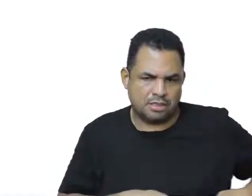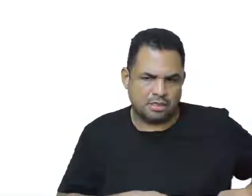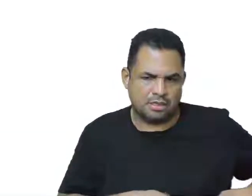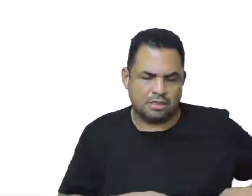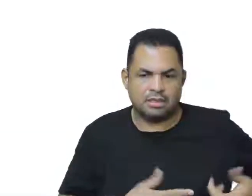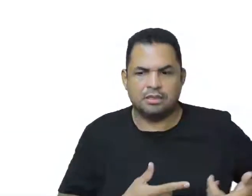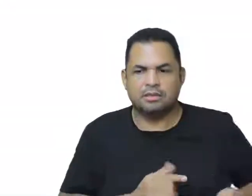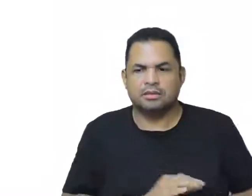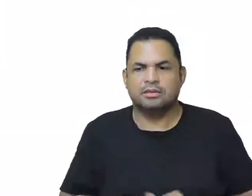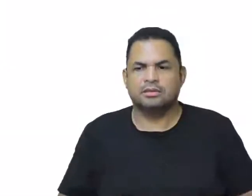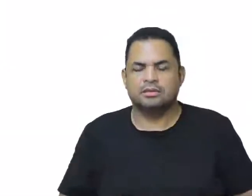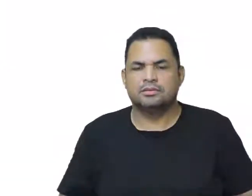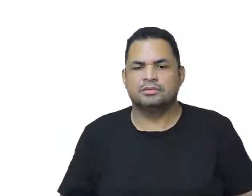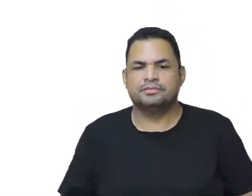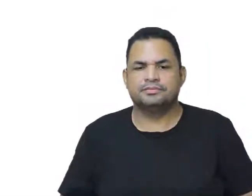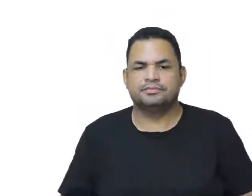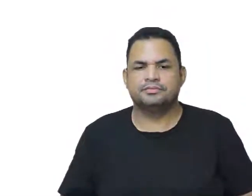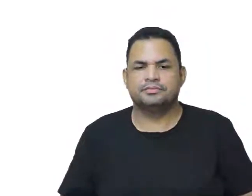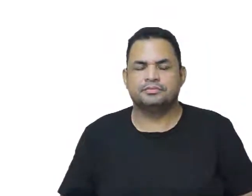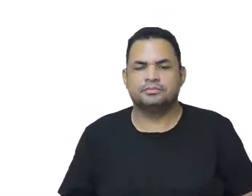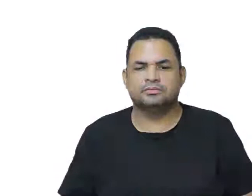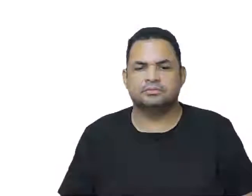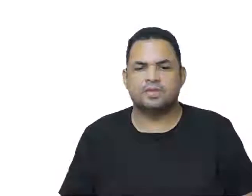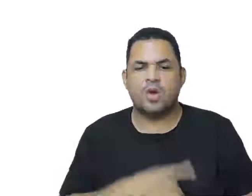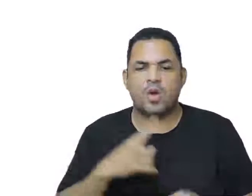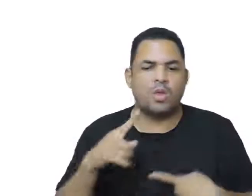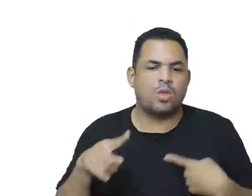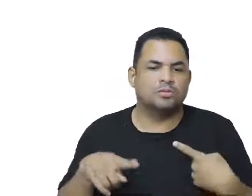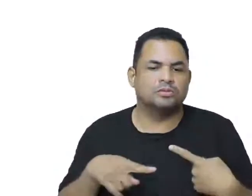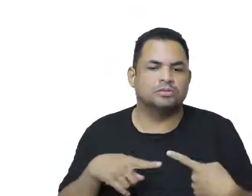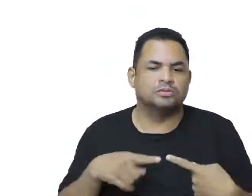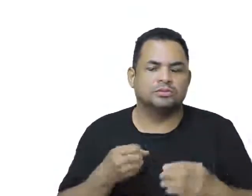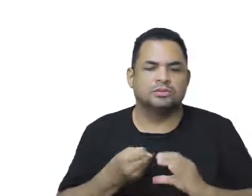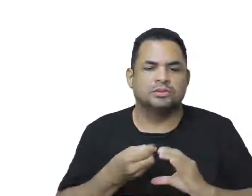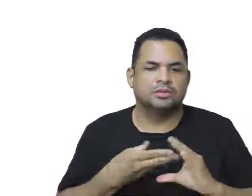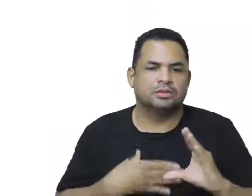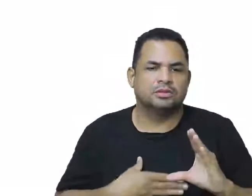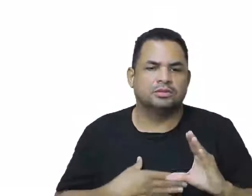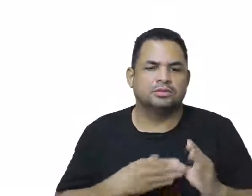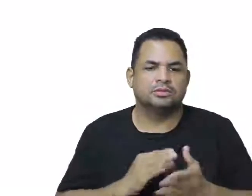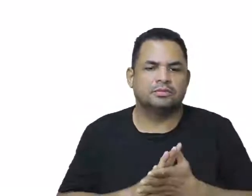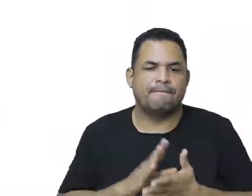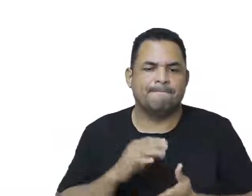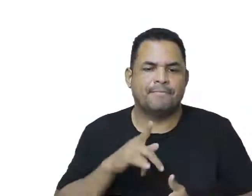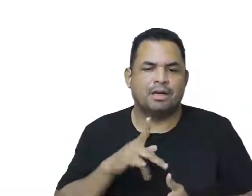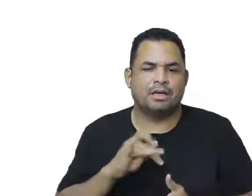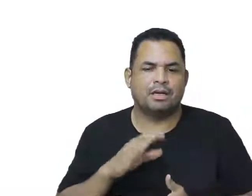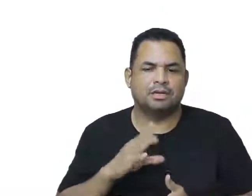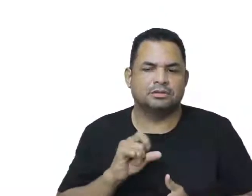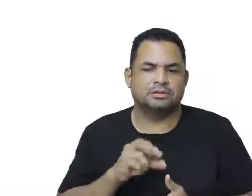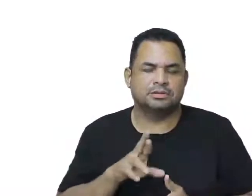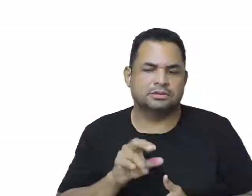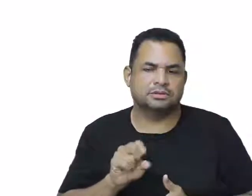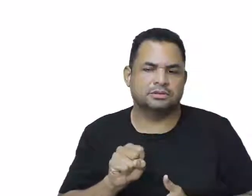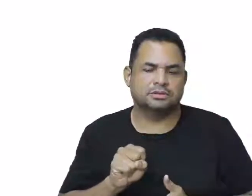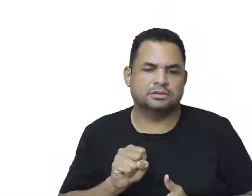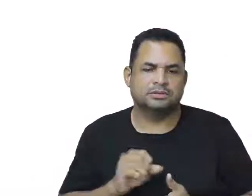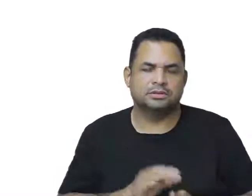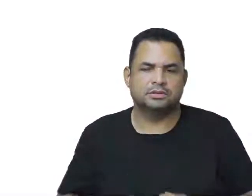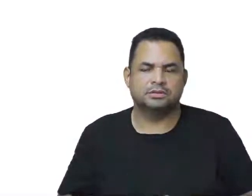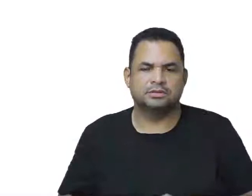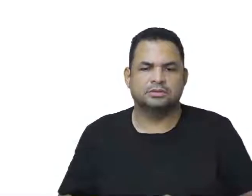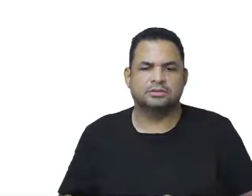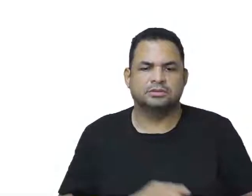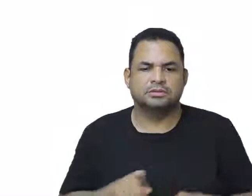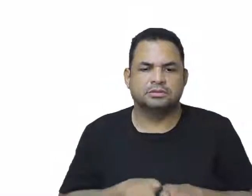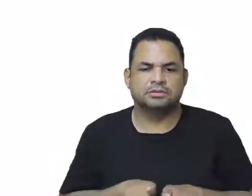uma das funções do pâncreas, pessoal? Entre outras, no caso aqui das funções serosas, né, ele